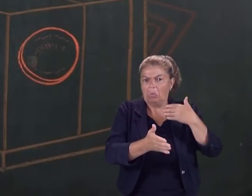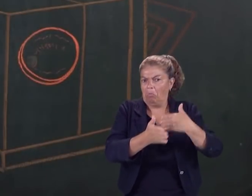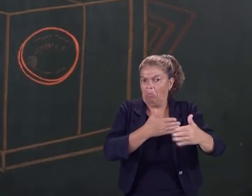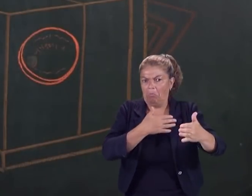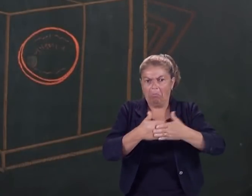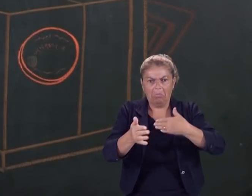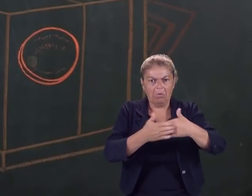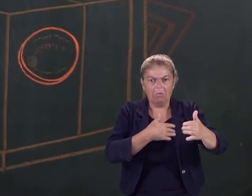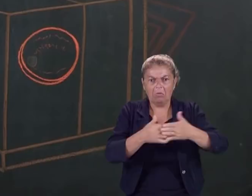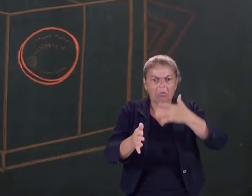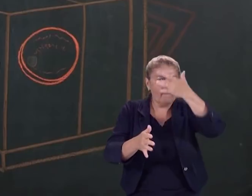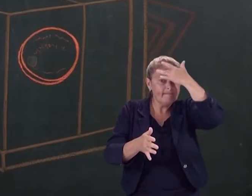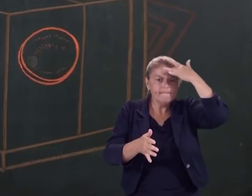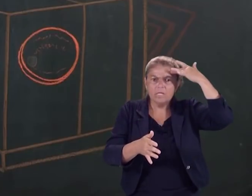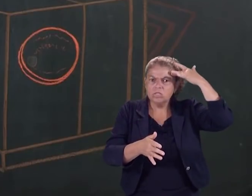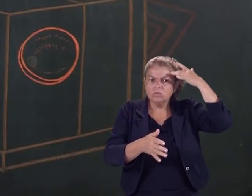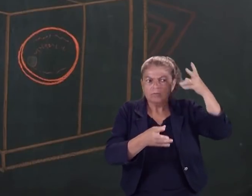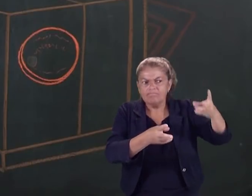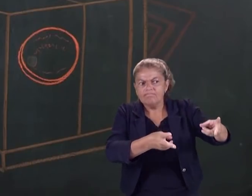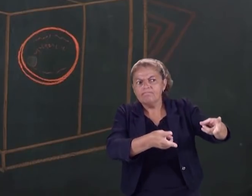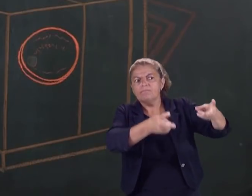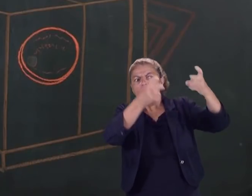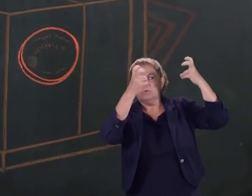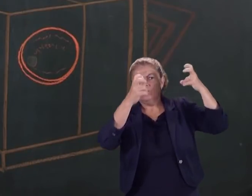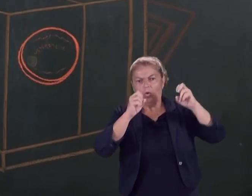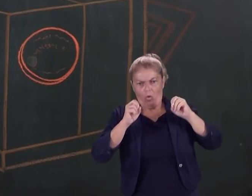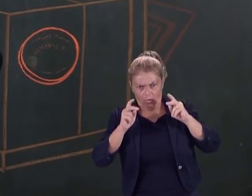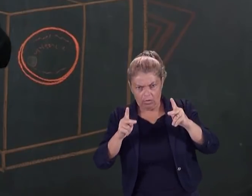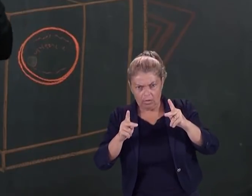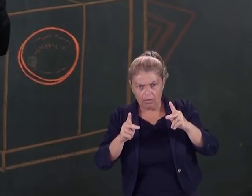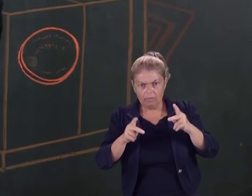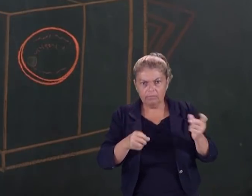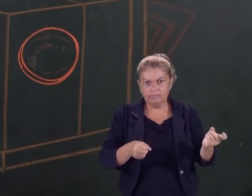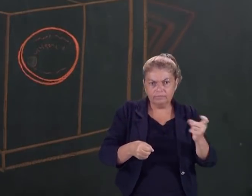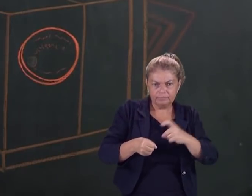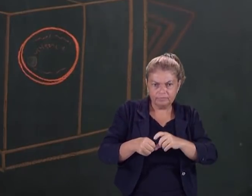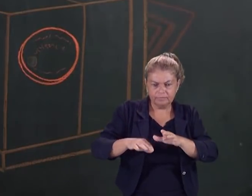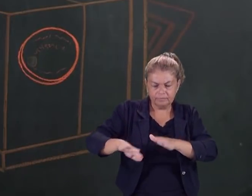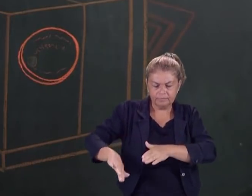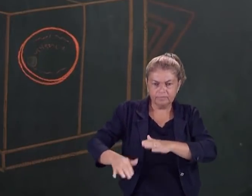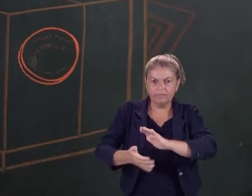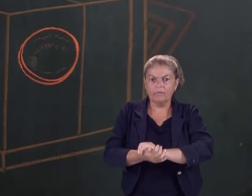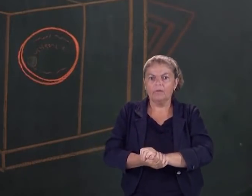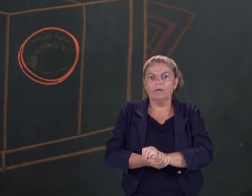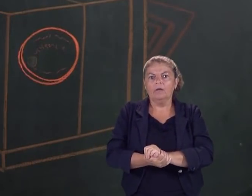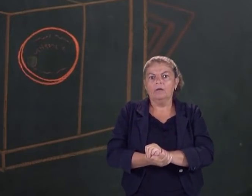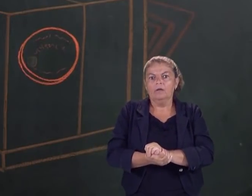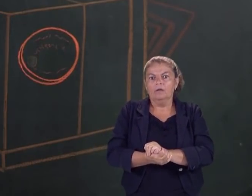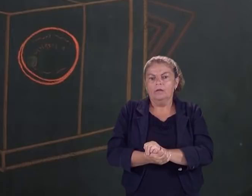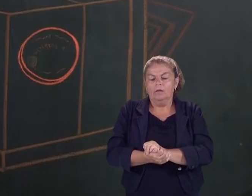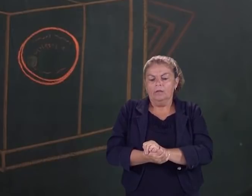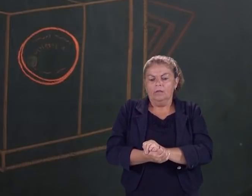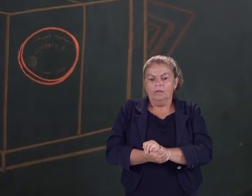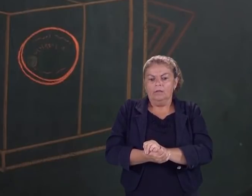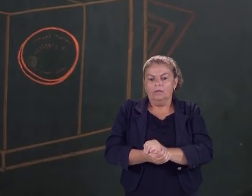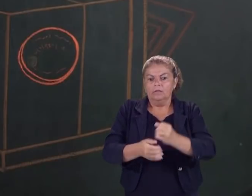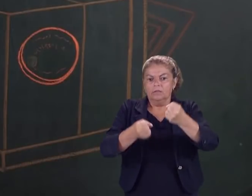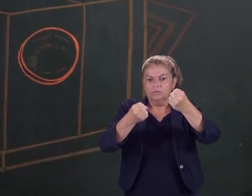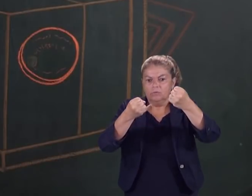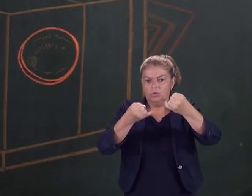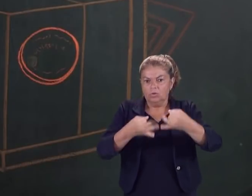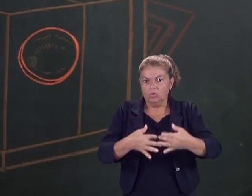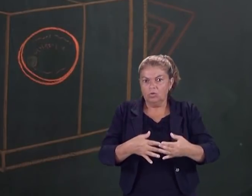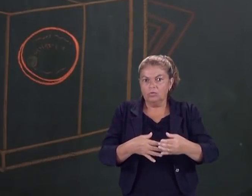consegue criar um contexto ou interpretar esse contexto, ok? Retomando na parte técnica, eu falei